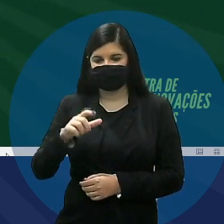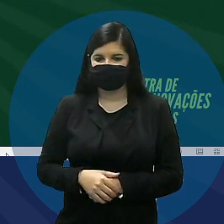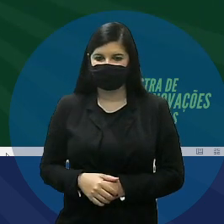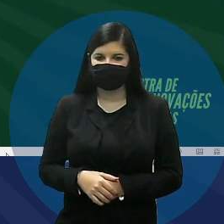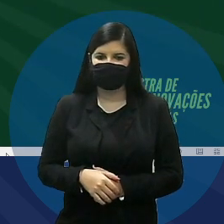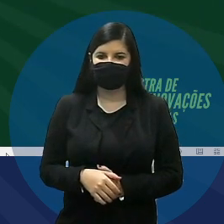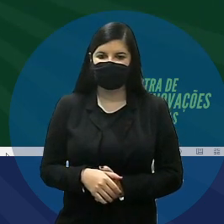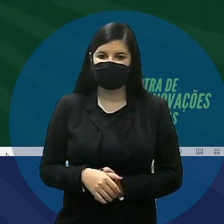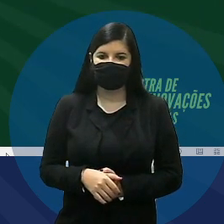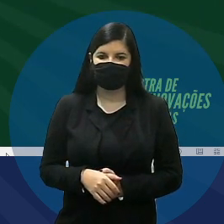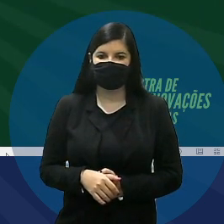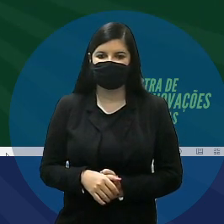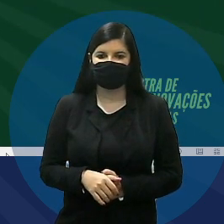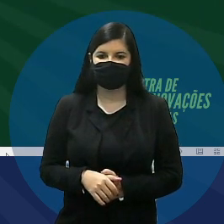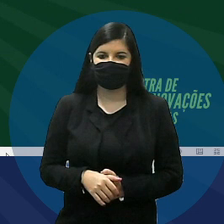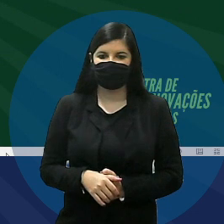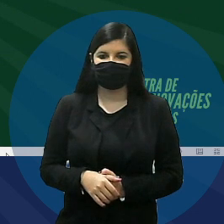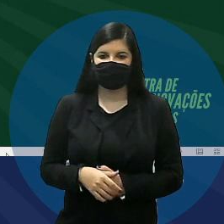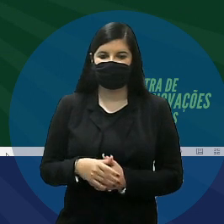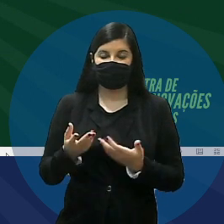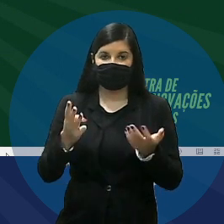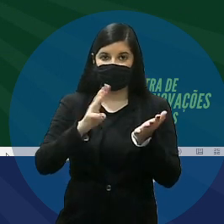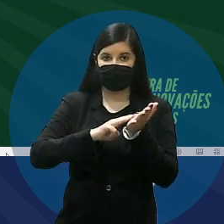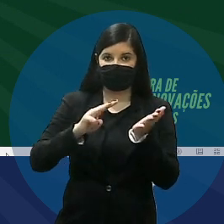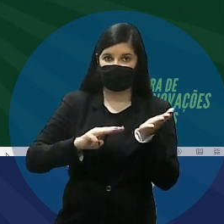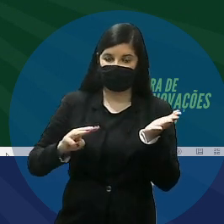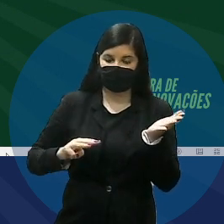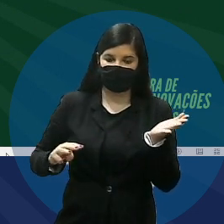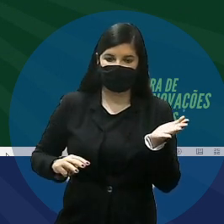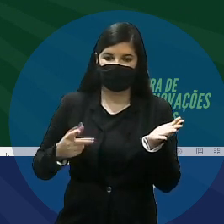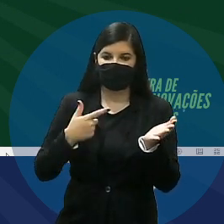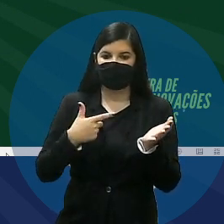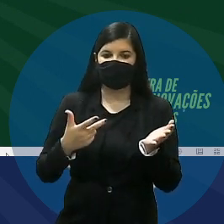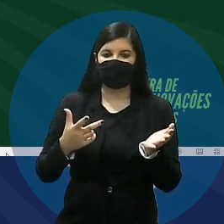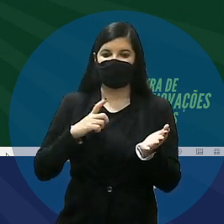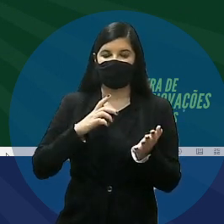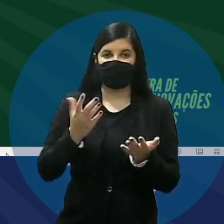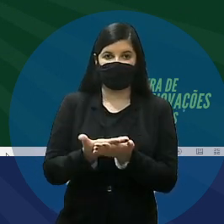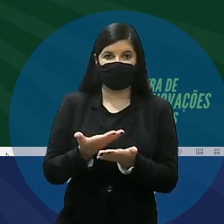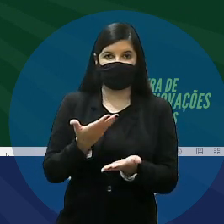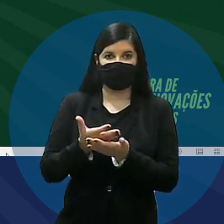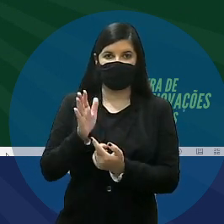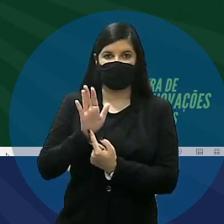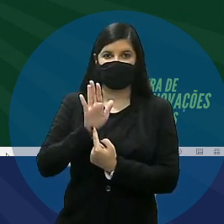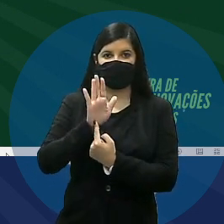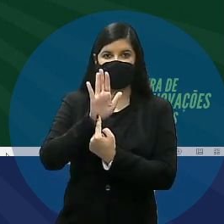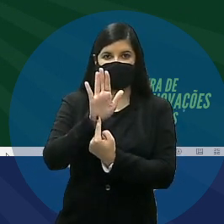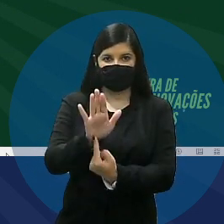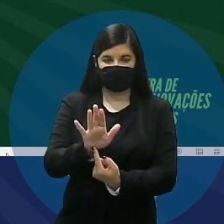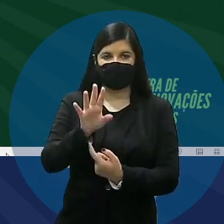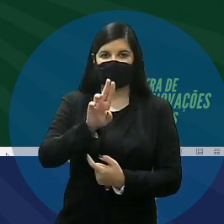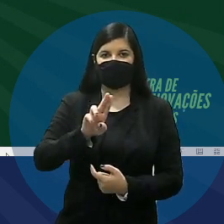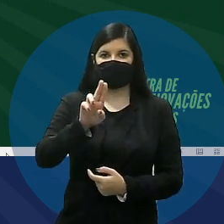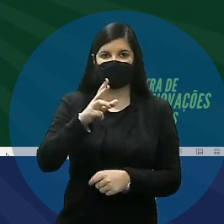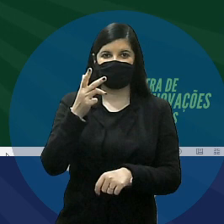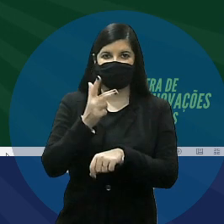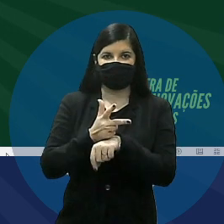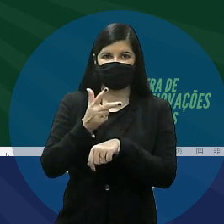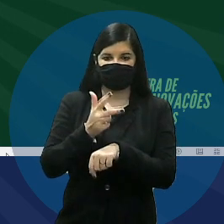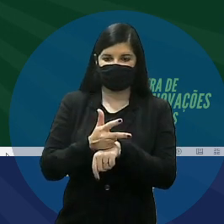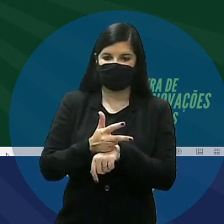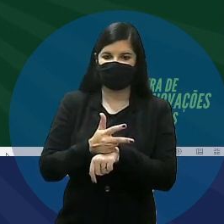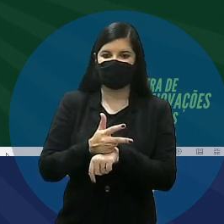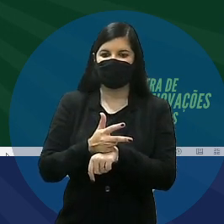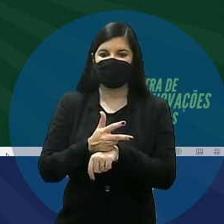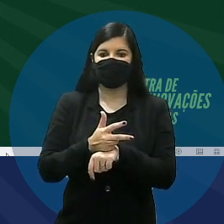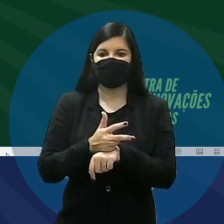E, enquanto metodologia, além de aulas expositivas com a utilização de vídeos disponíveis